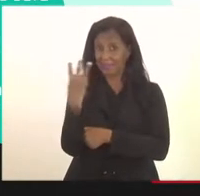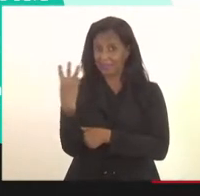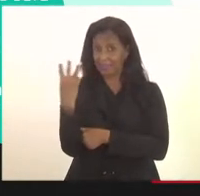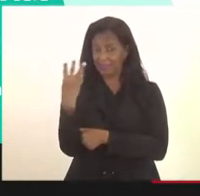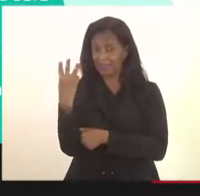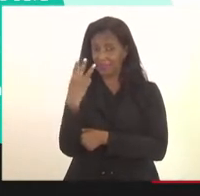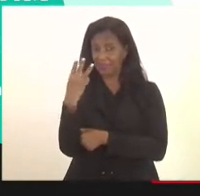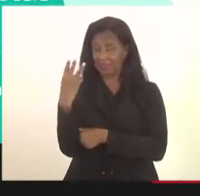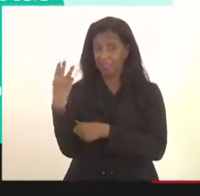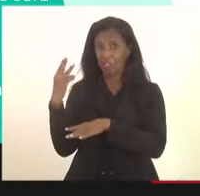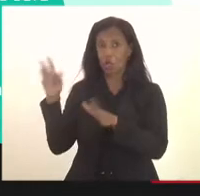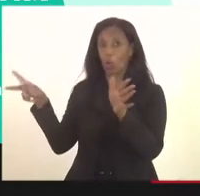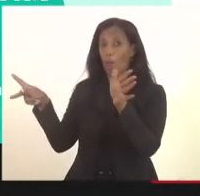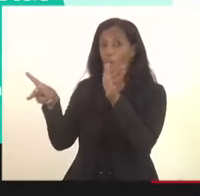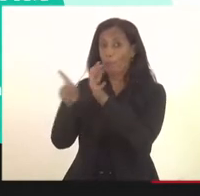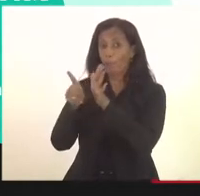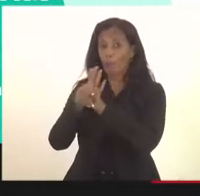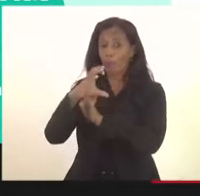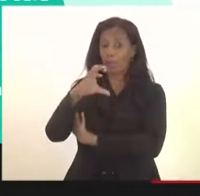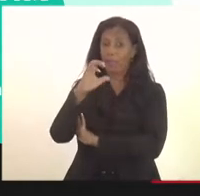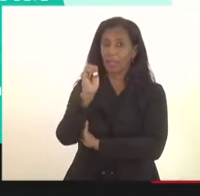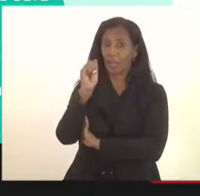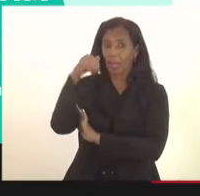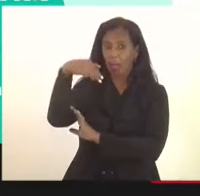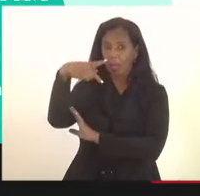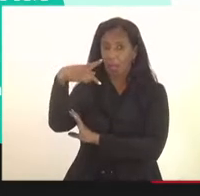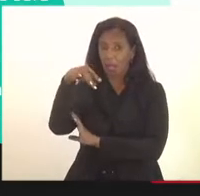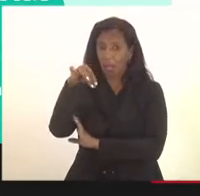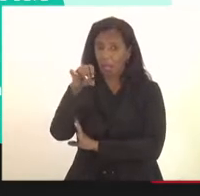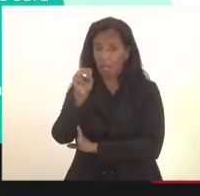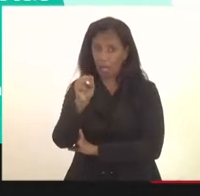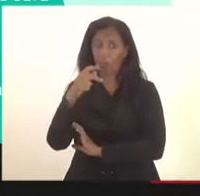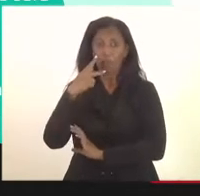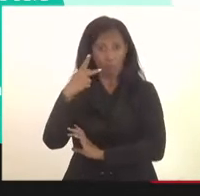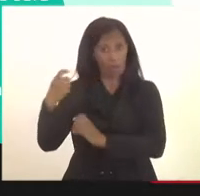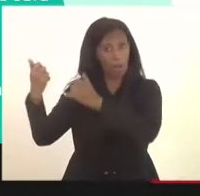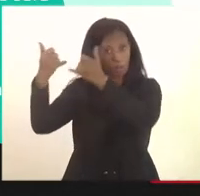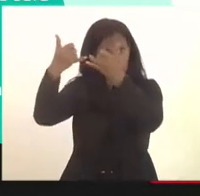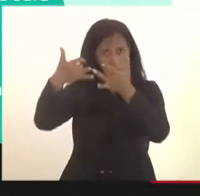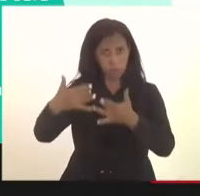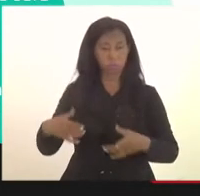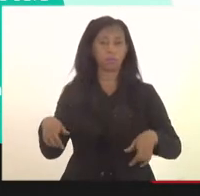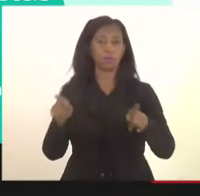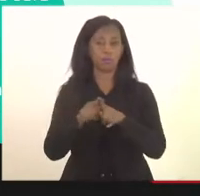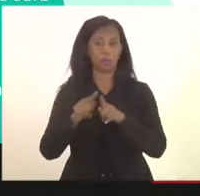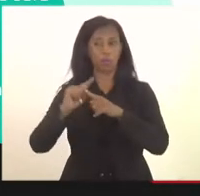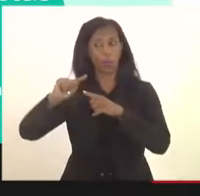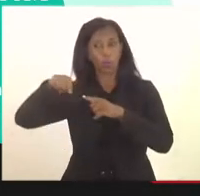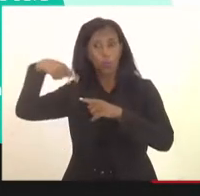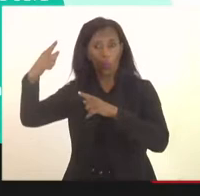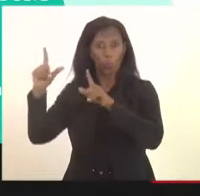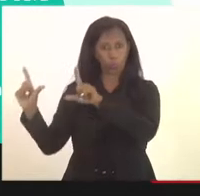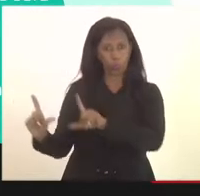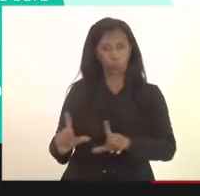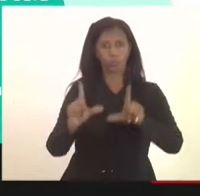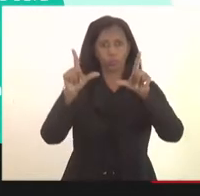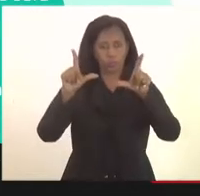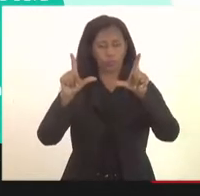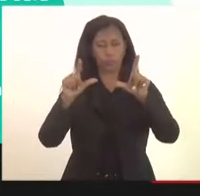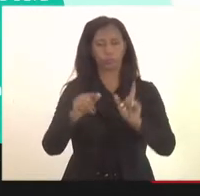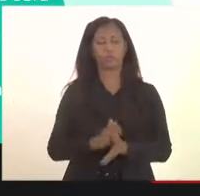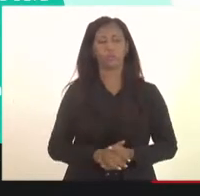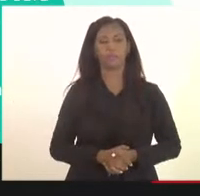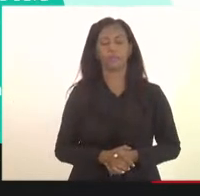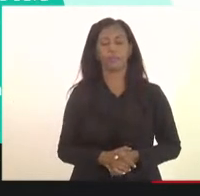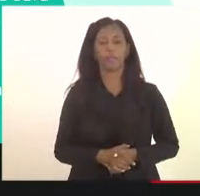todos localizados na bacia de Campos. Nós vamos falar um pouco mais sobre eles no próximo slide.